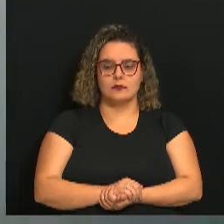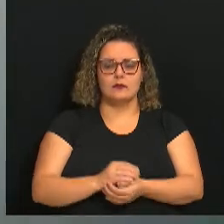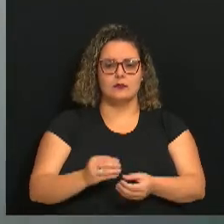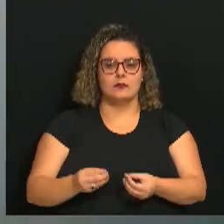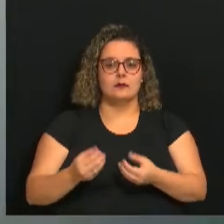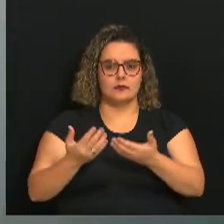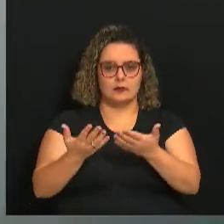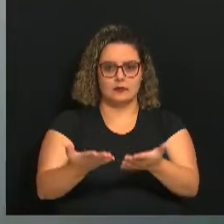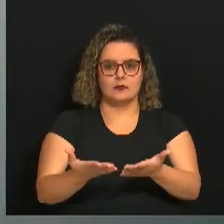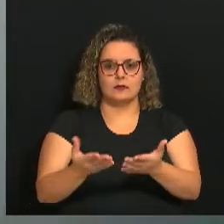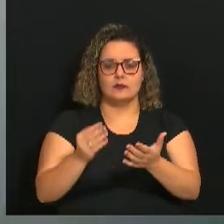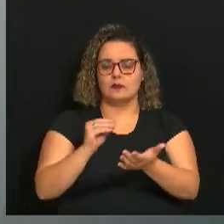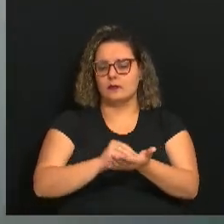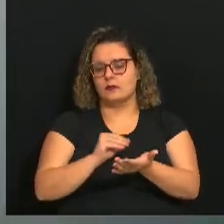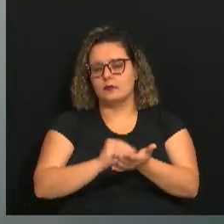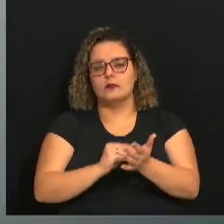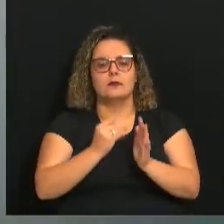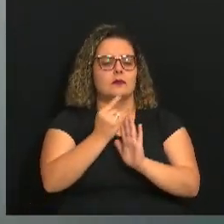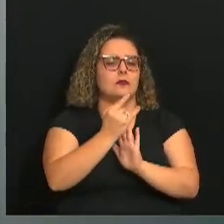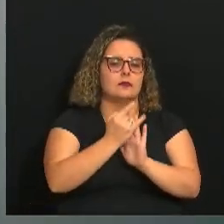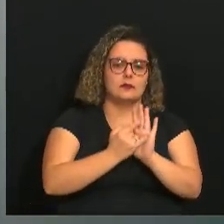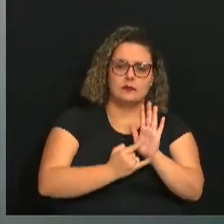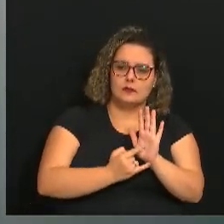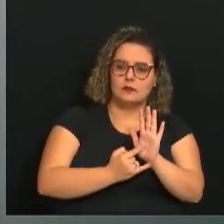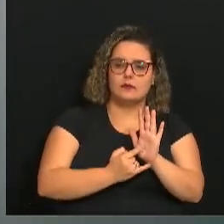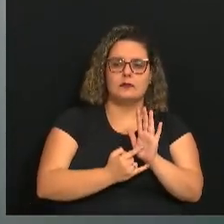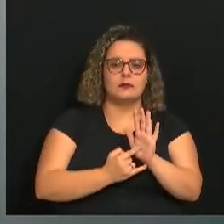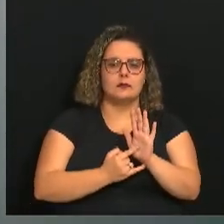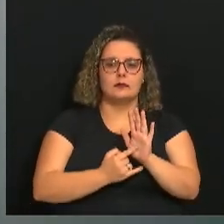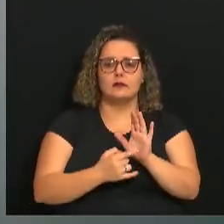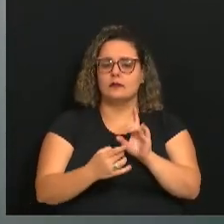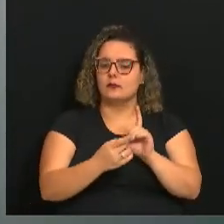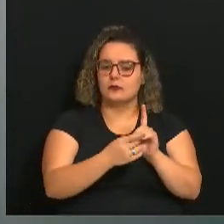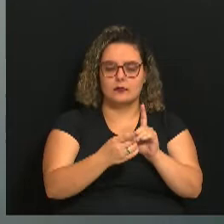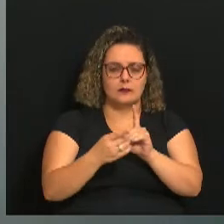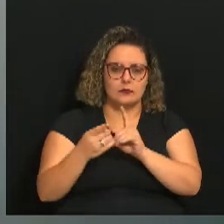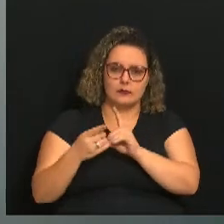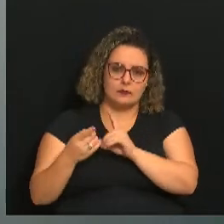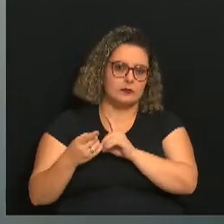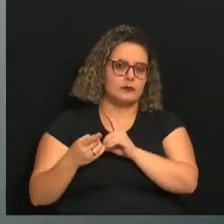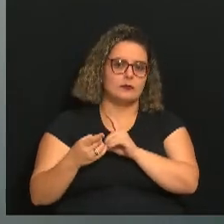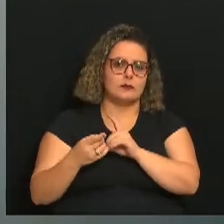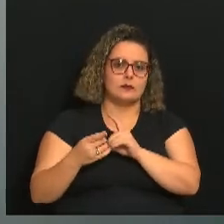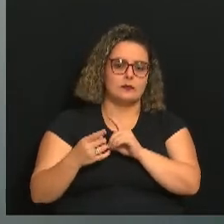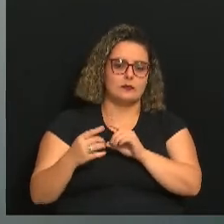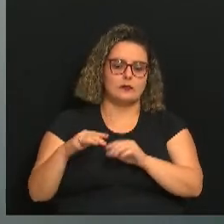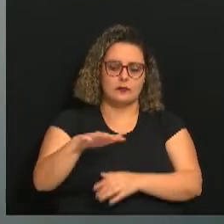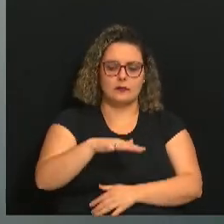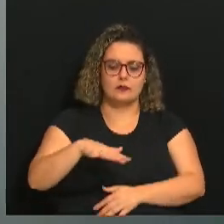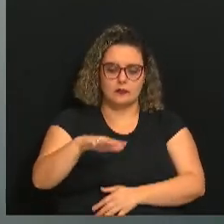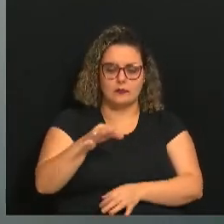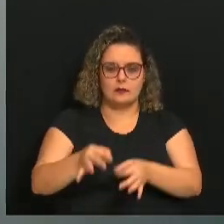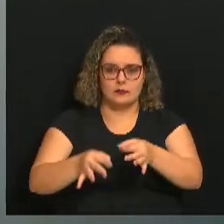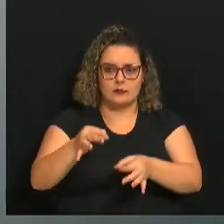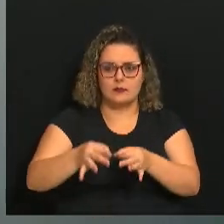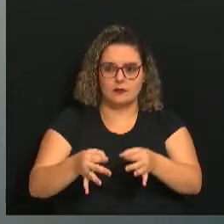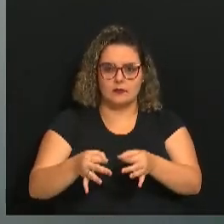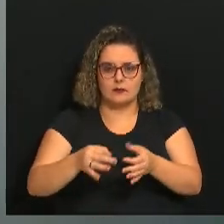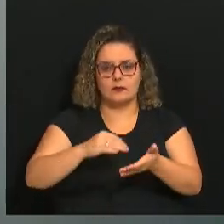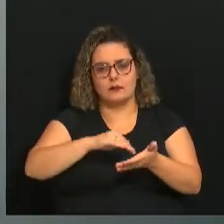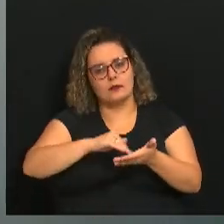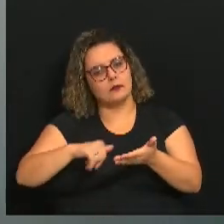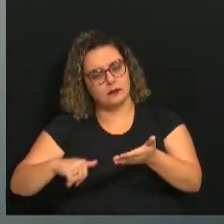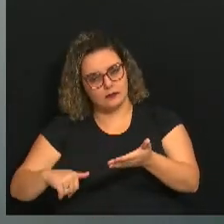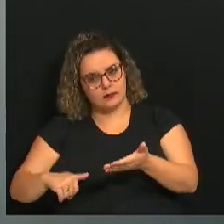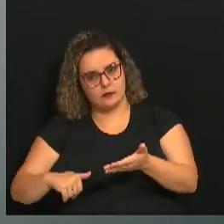em documentação, enfim, não atendia, né, a algum critério legal e elas foram desclassificadas.